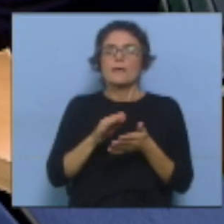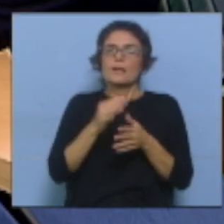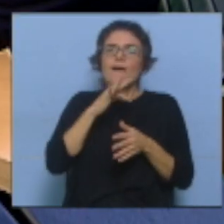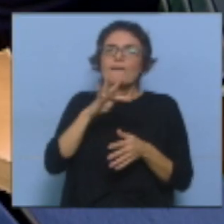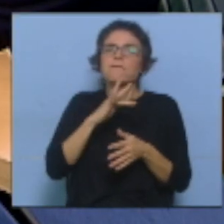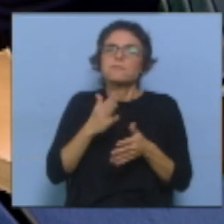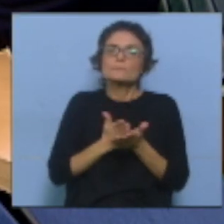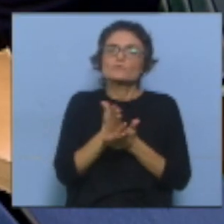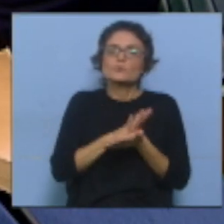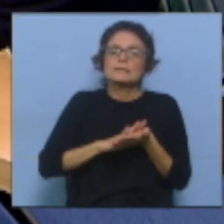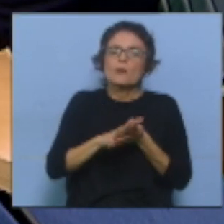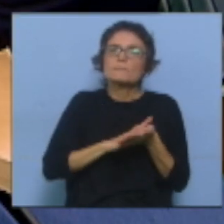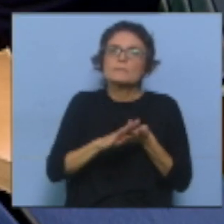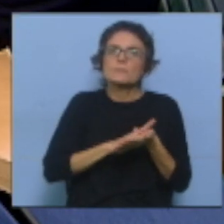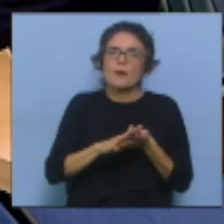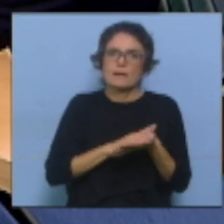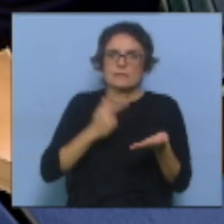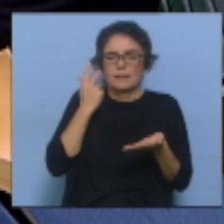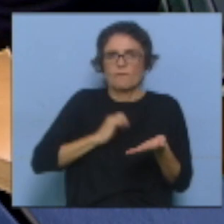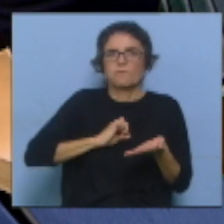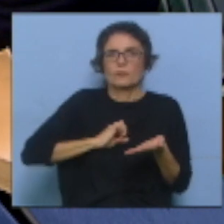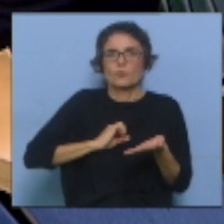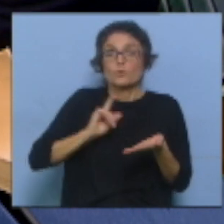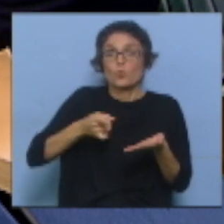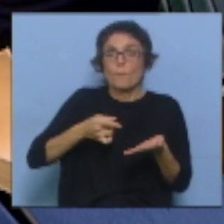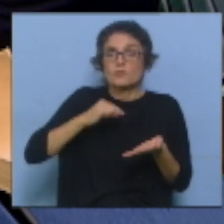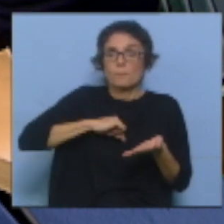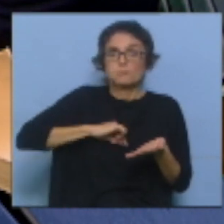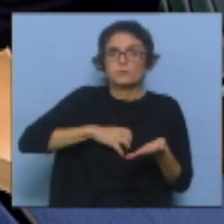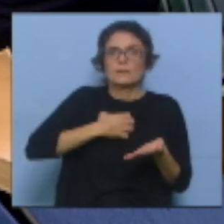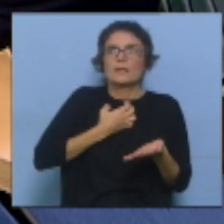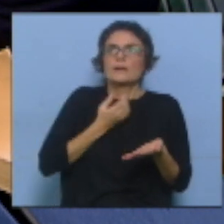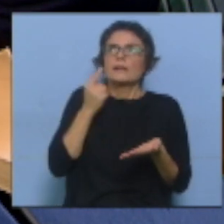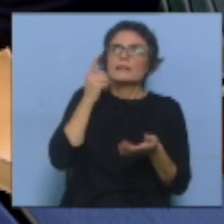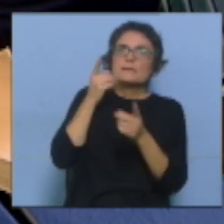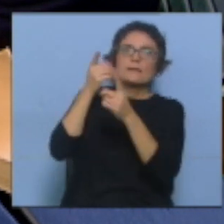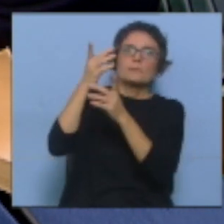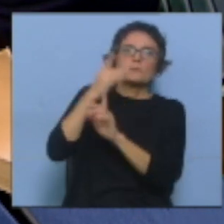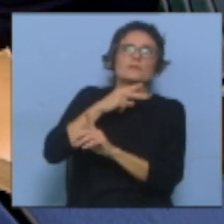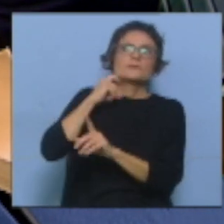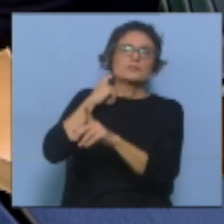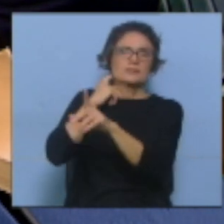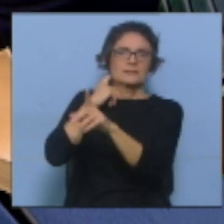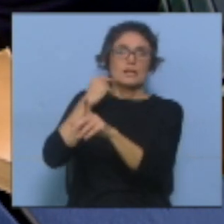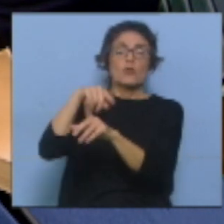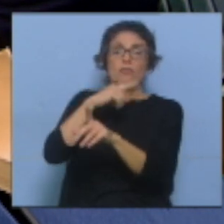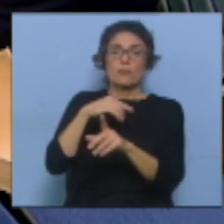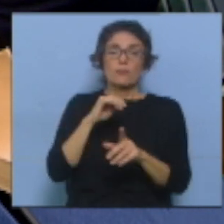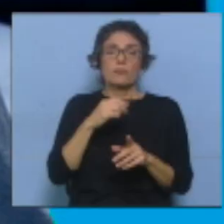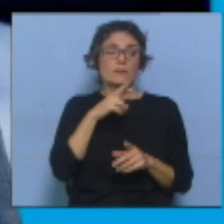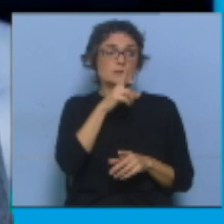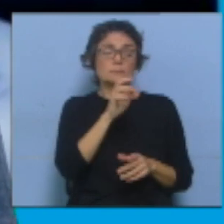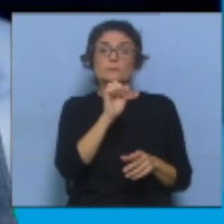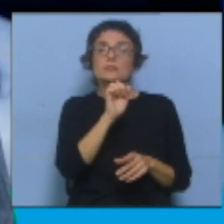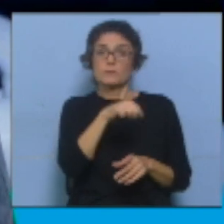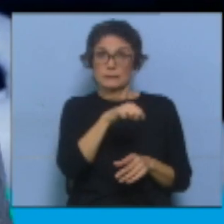base da nossa, também do início da vocação, não é? A vocação nasceu na nossa família. Nós só podemos responder aquele sim ao seminário porque tínhamos uma